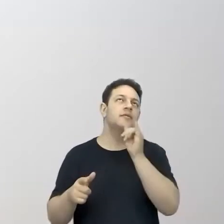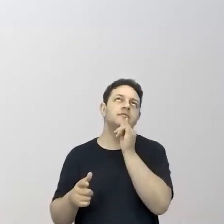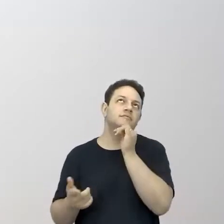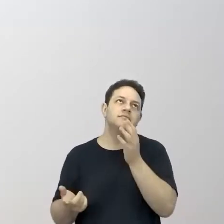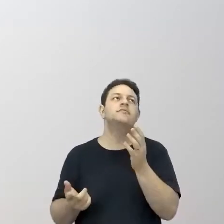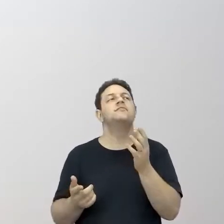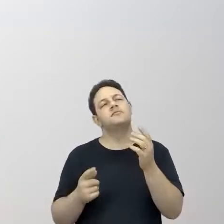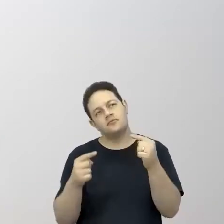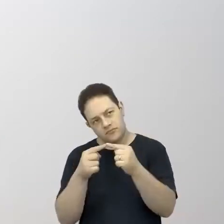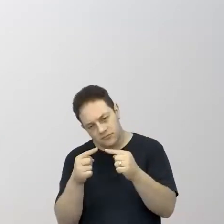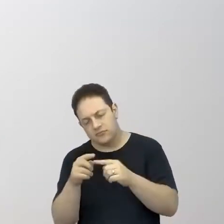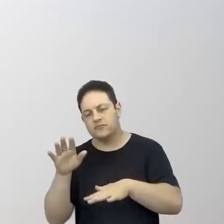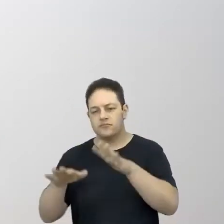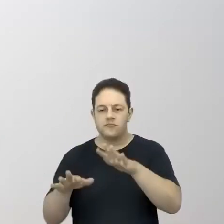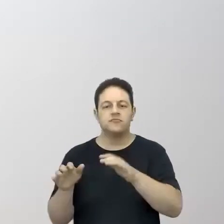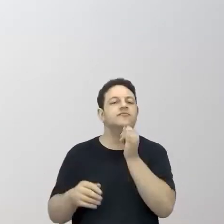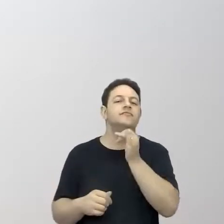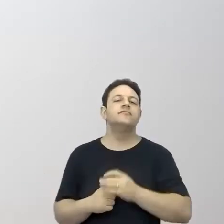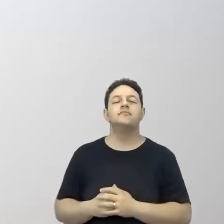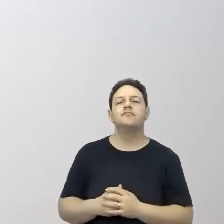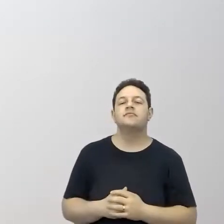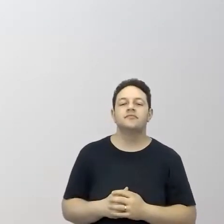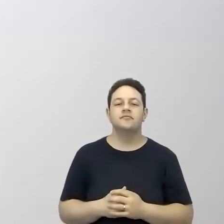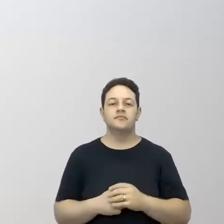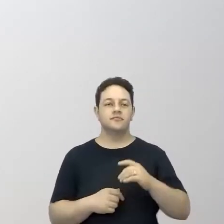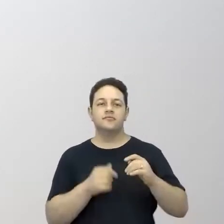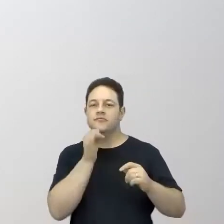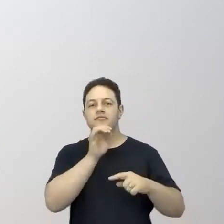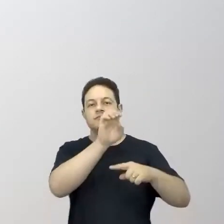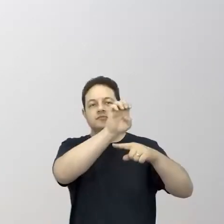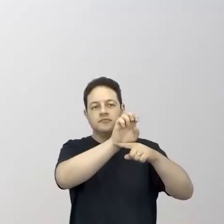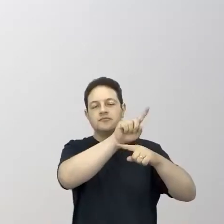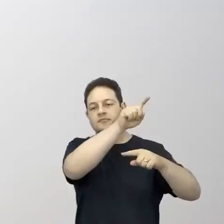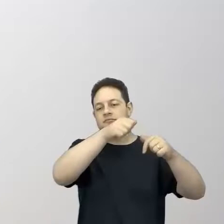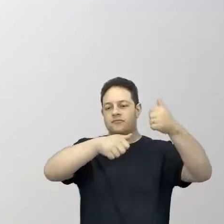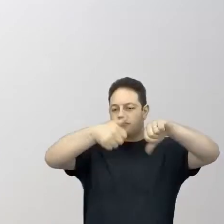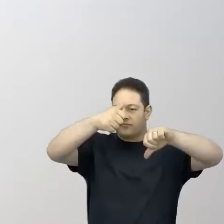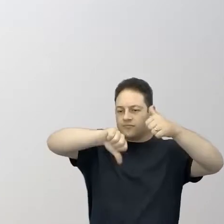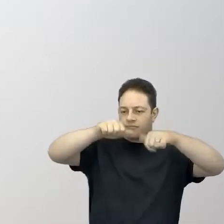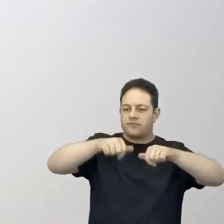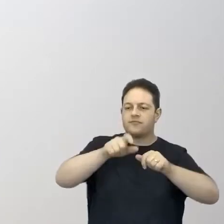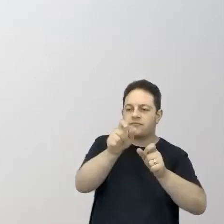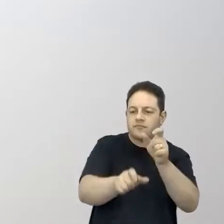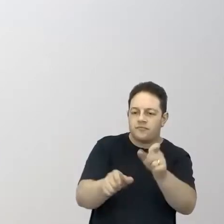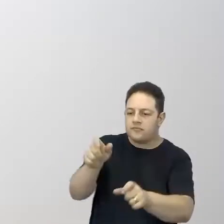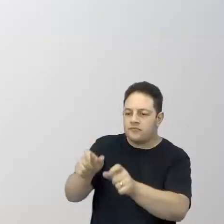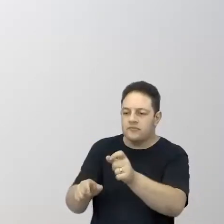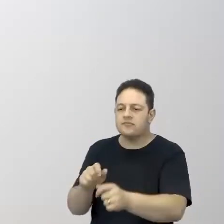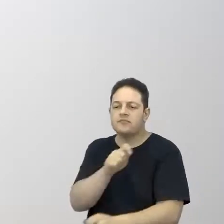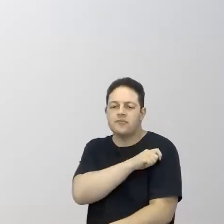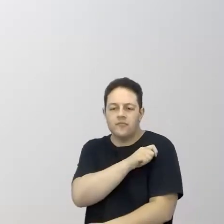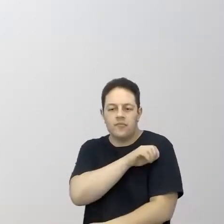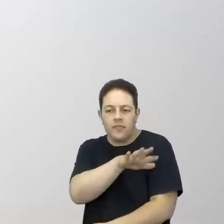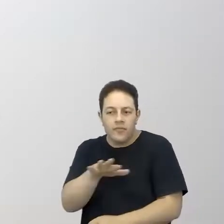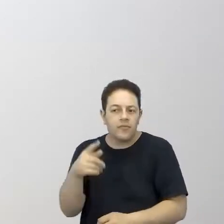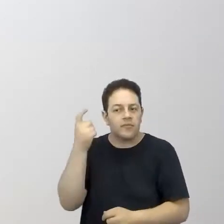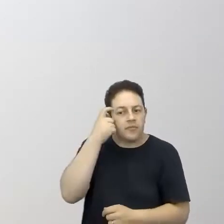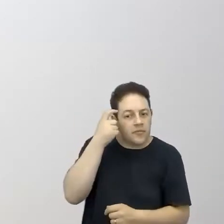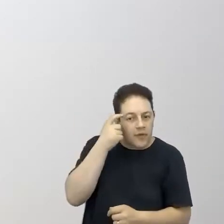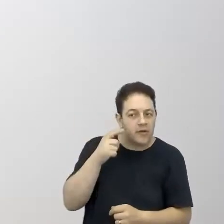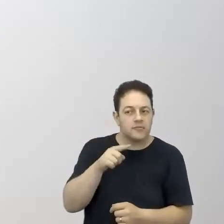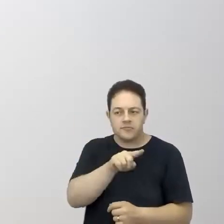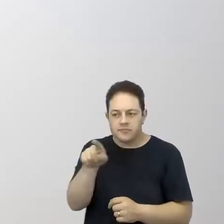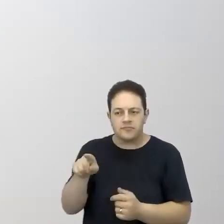geralmente serve também, né, por exemplo, o Estado faz avaliação dos estudantes para saber se existe